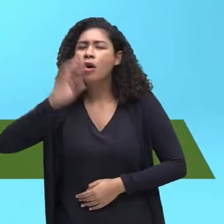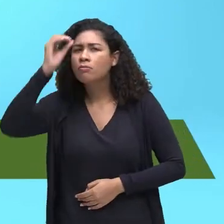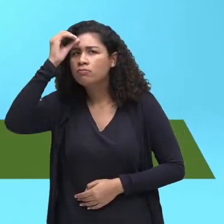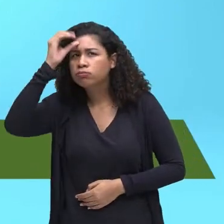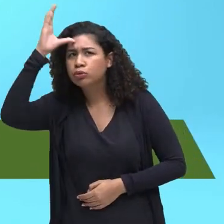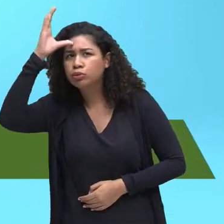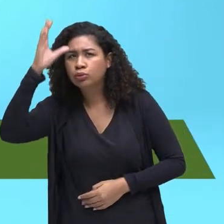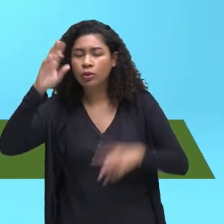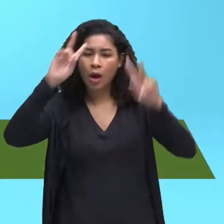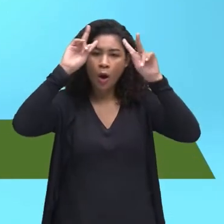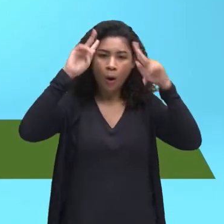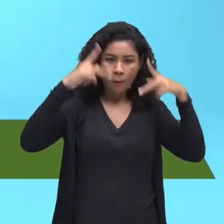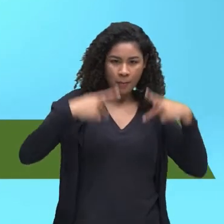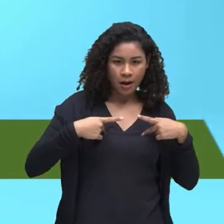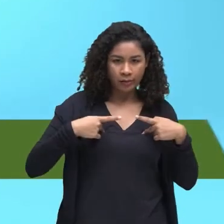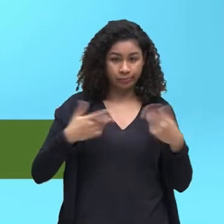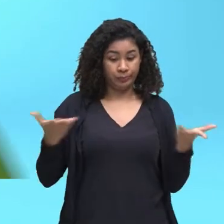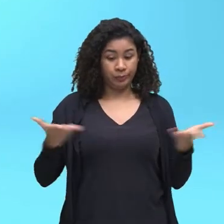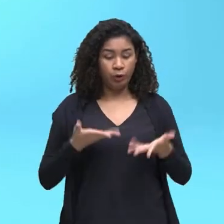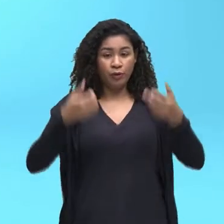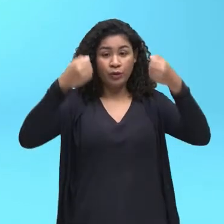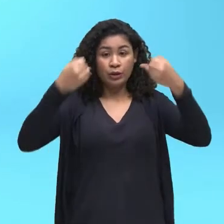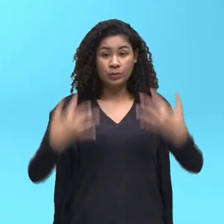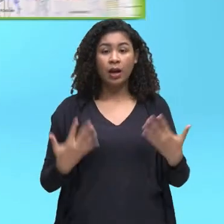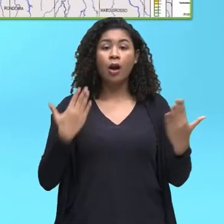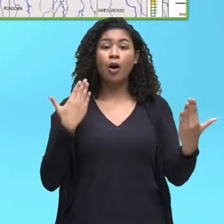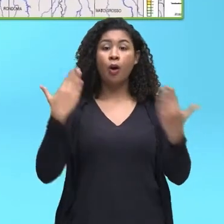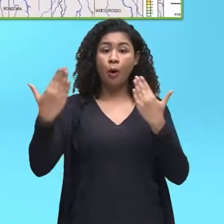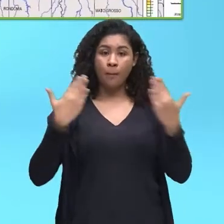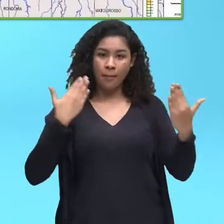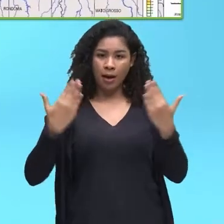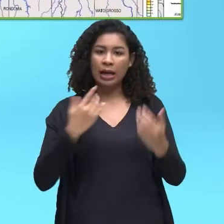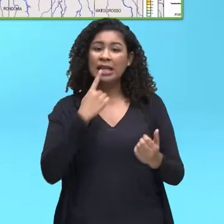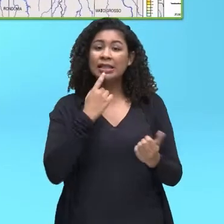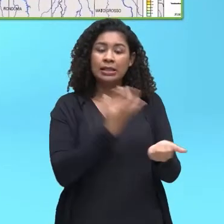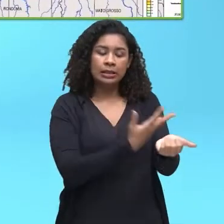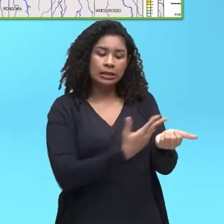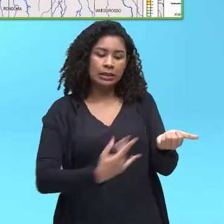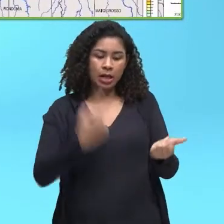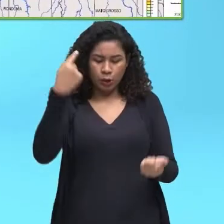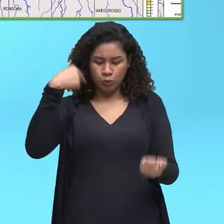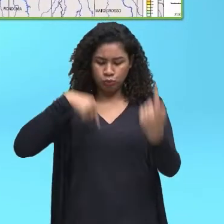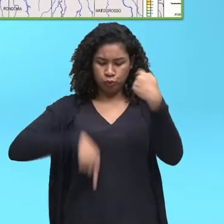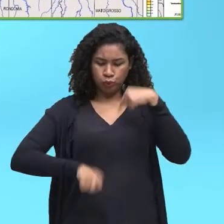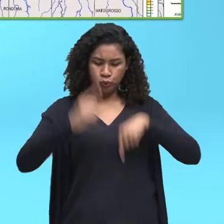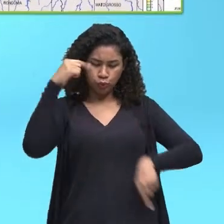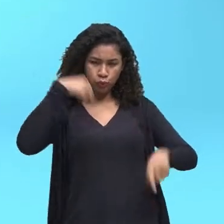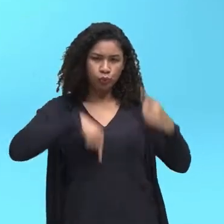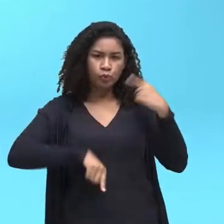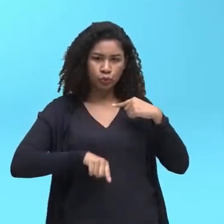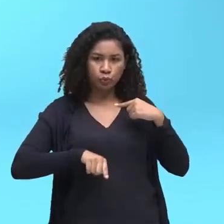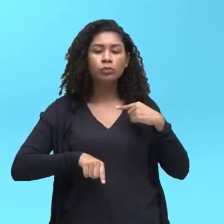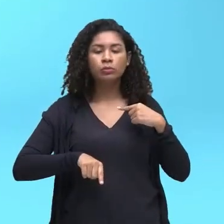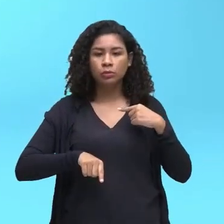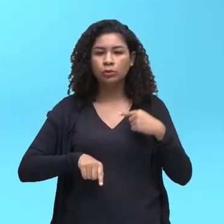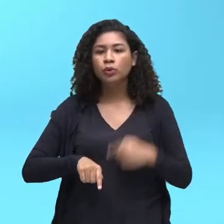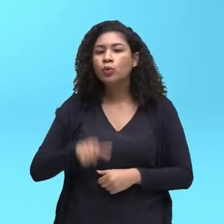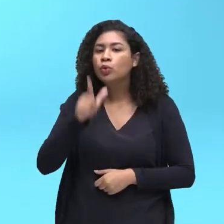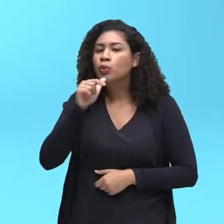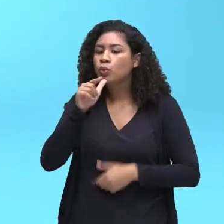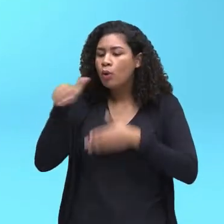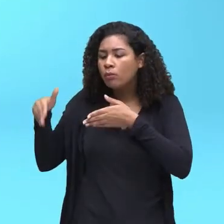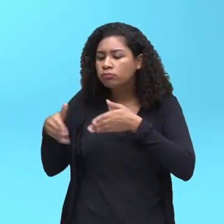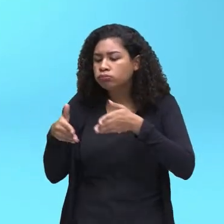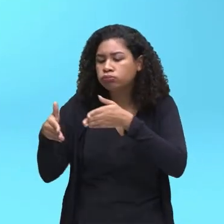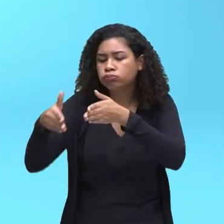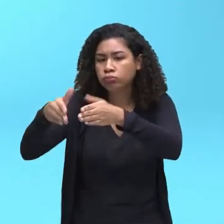nós iremos comparar o sistema circulatório sanguíneo com a bacia hidrográfica do Amazonas. O nosso sistema, ele